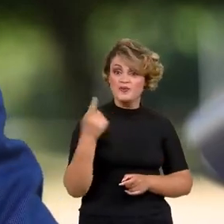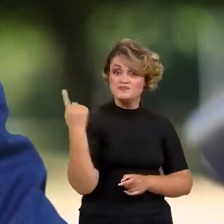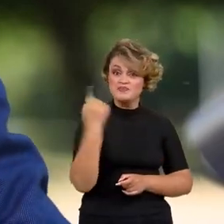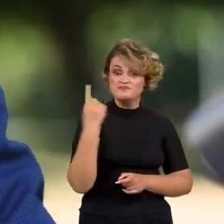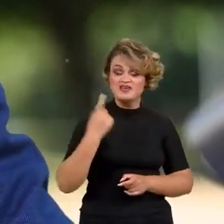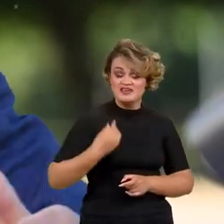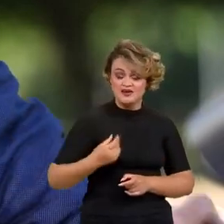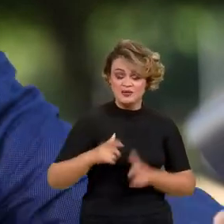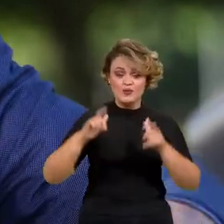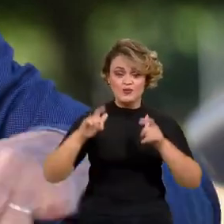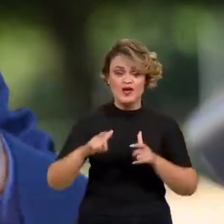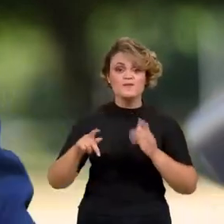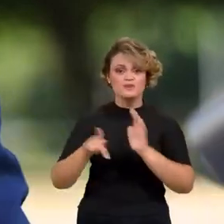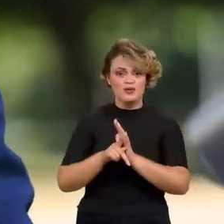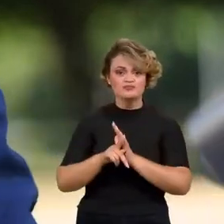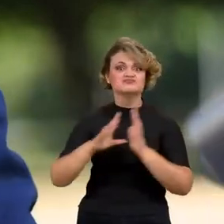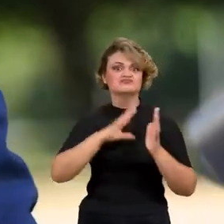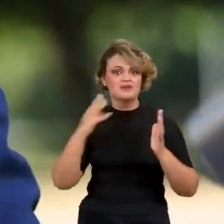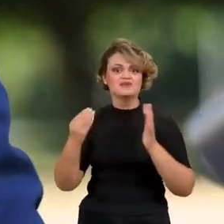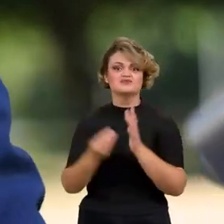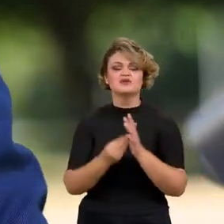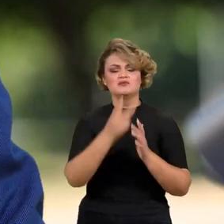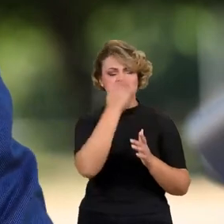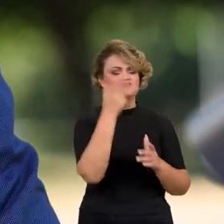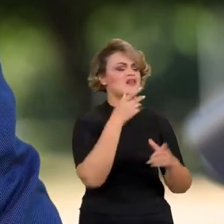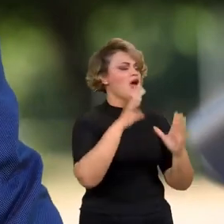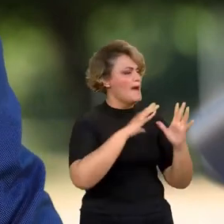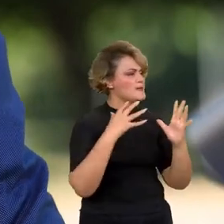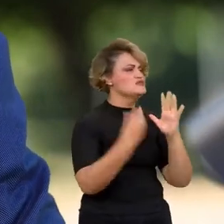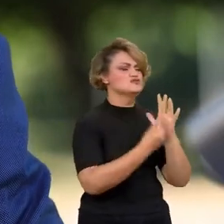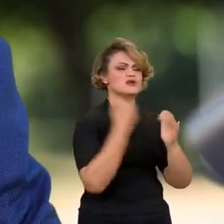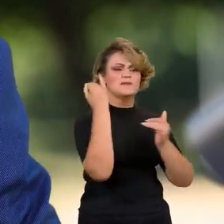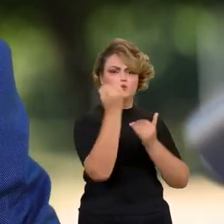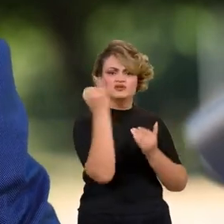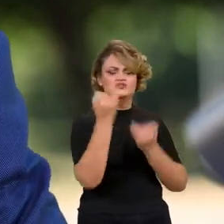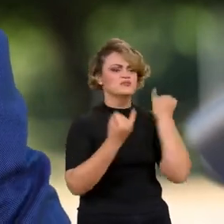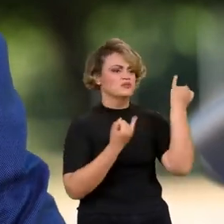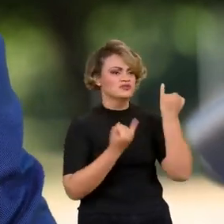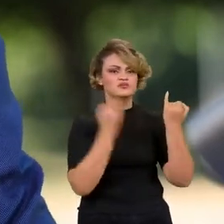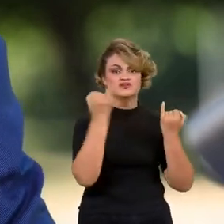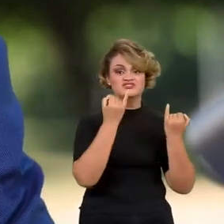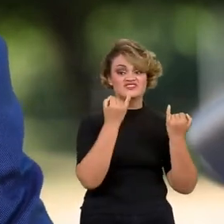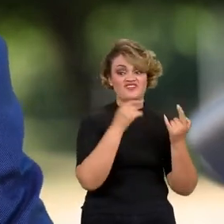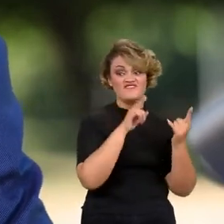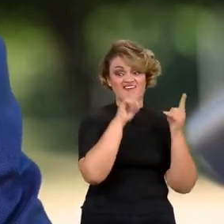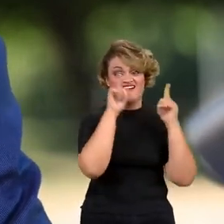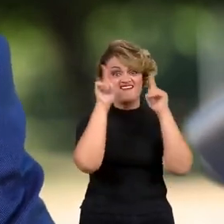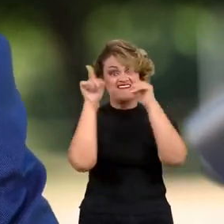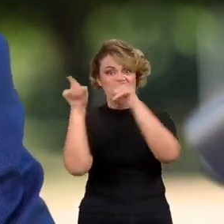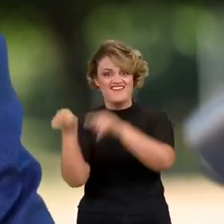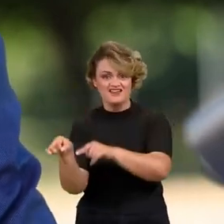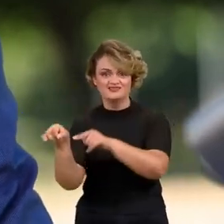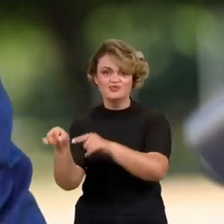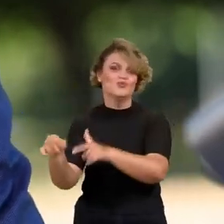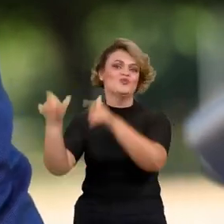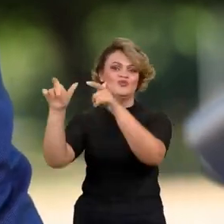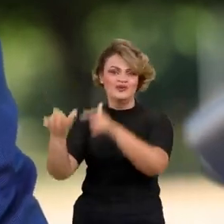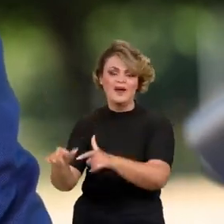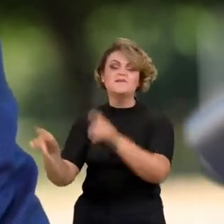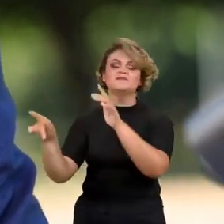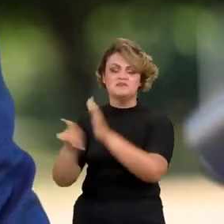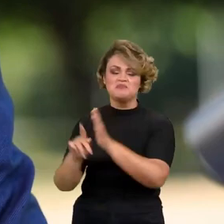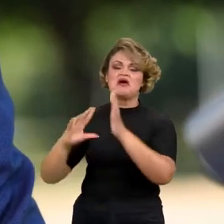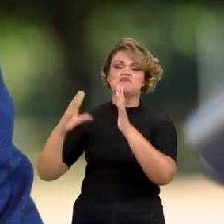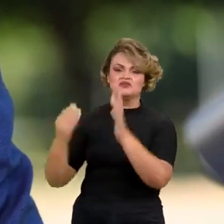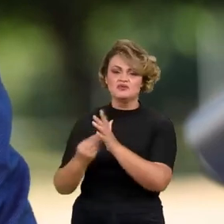as pessoas tanto fala da Amazônia no mundo inteiro agora vão ter que falar da Amazônia dentro da Amazônia vão conhecer o Rio